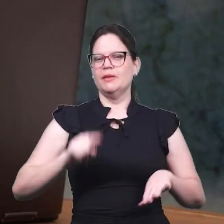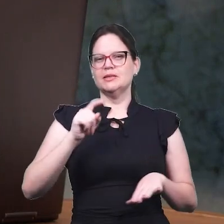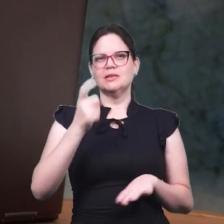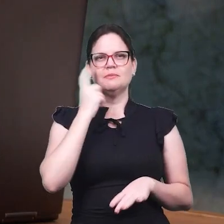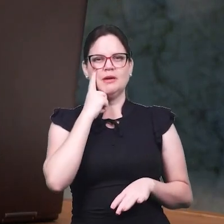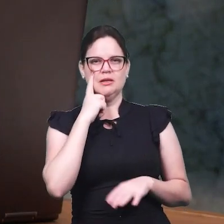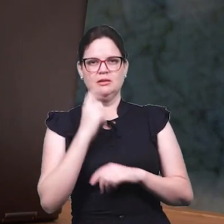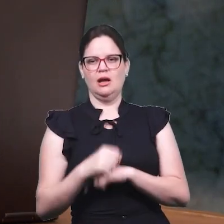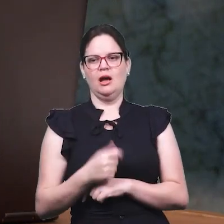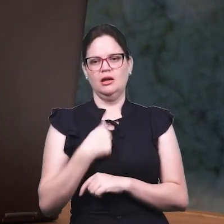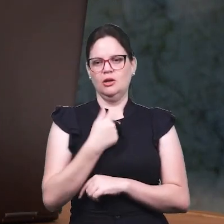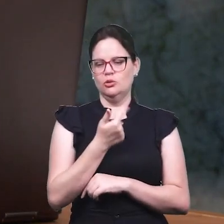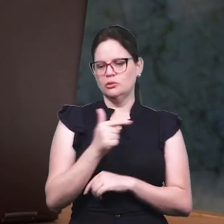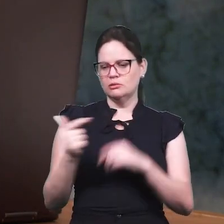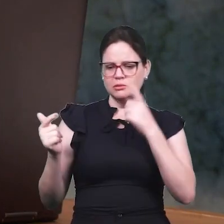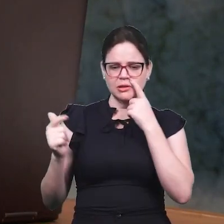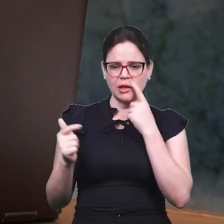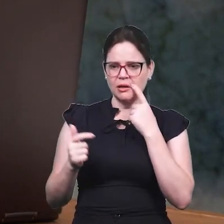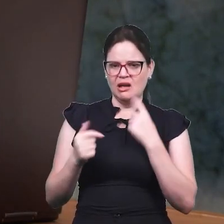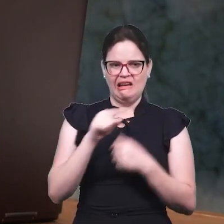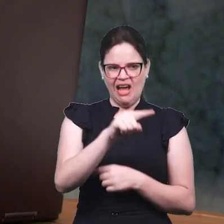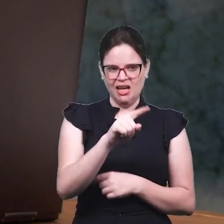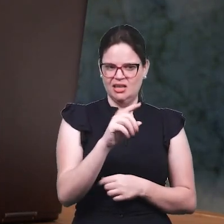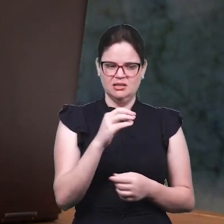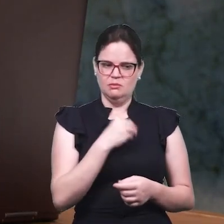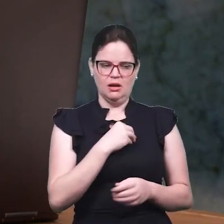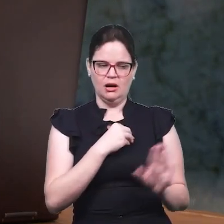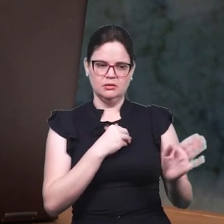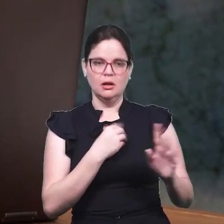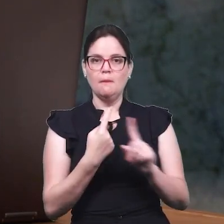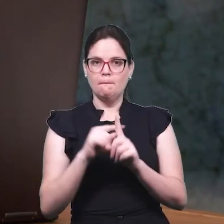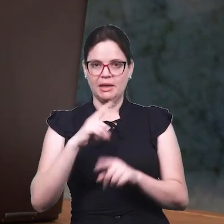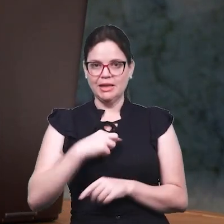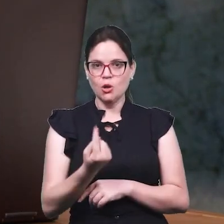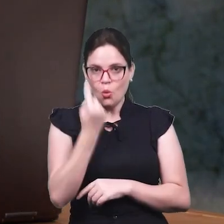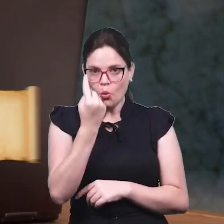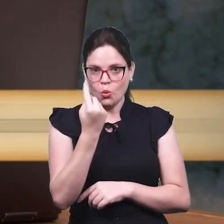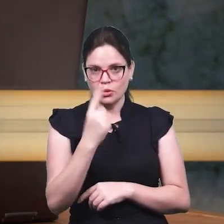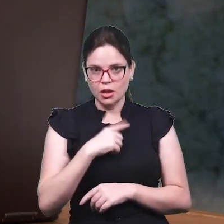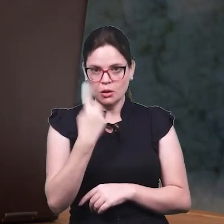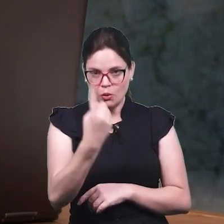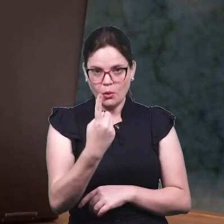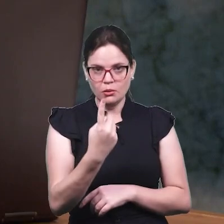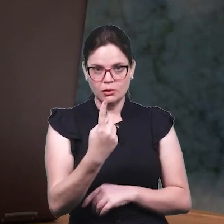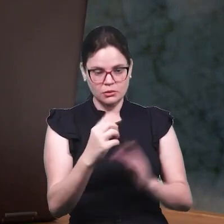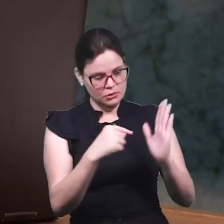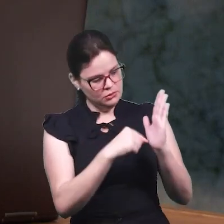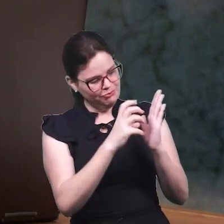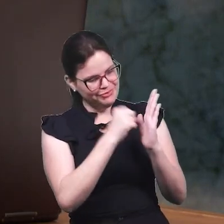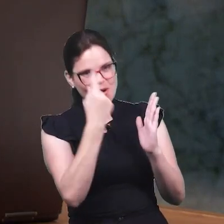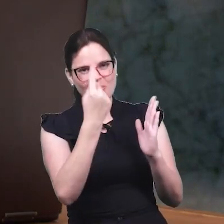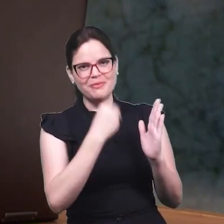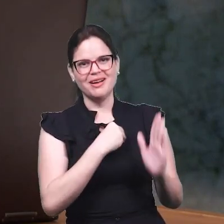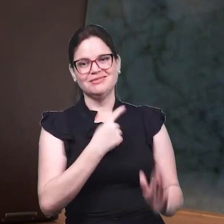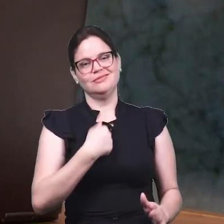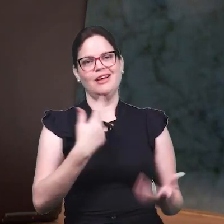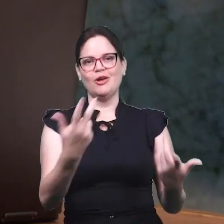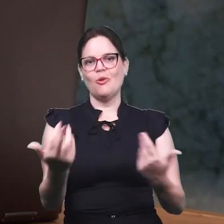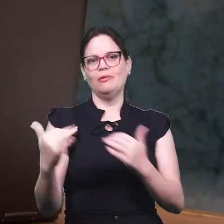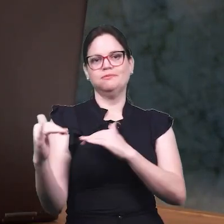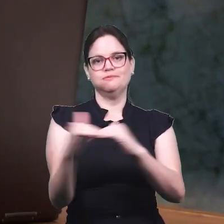estar isento de 10 pecados, mas está envolvido em um pecado, pecou do mesmo jeito. Isso que Paulo está dizendo